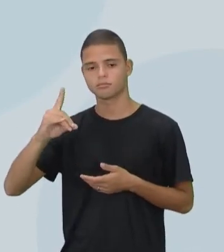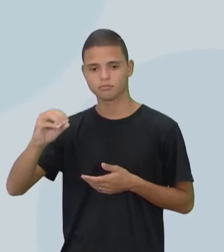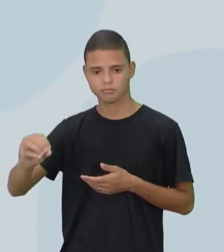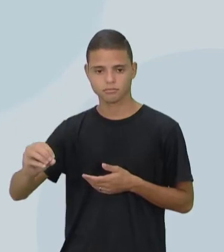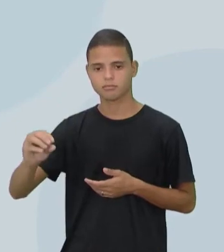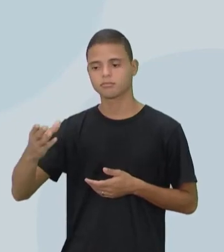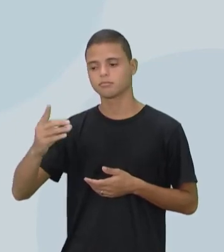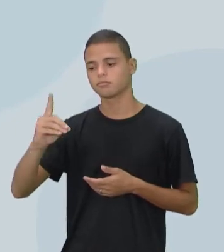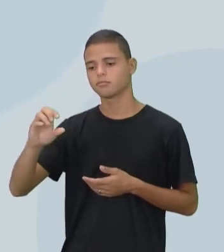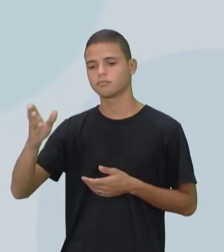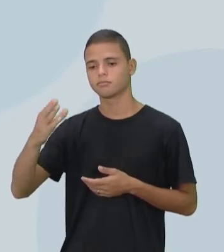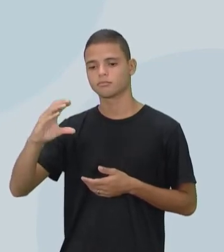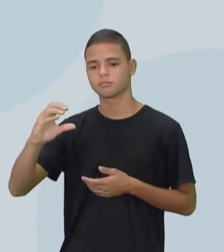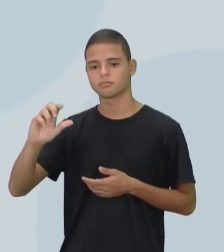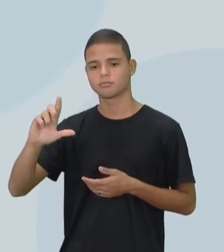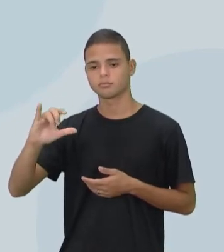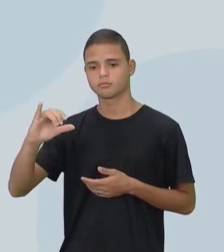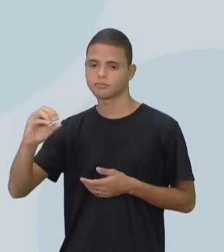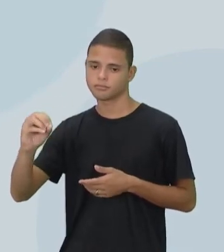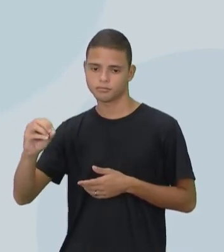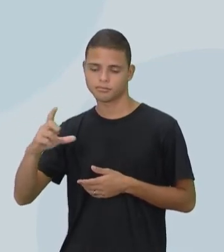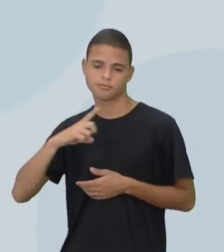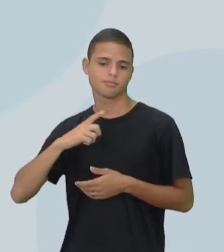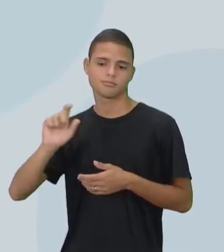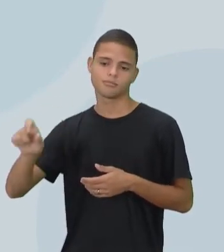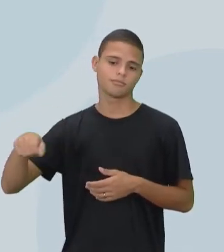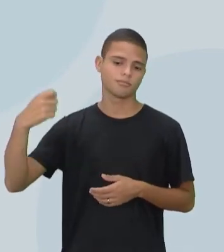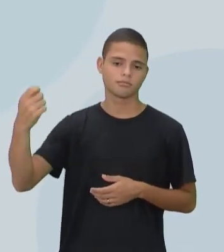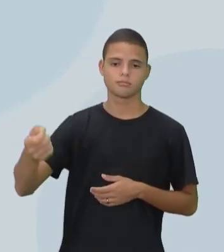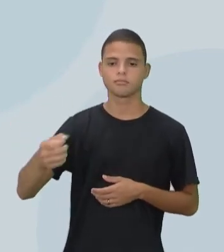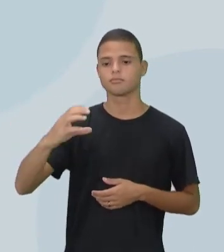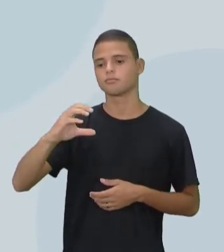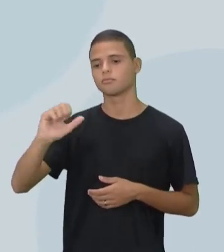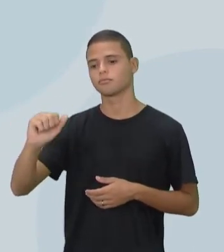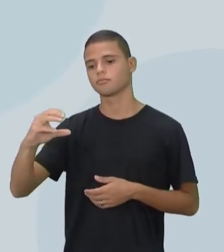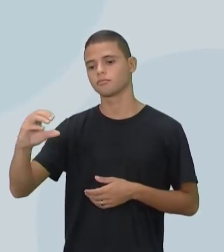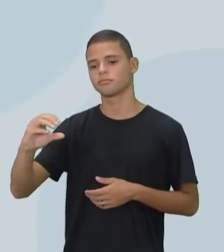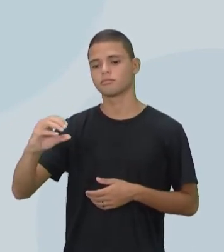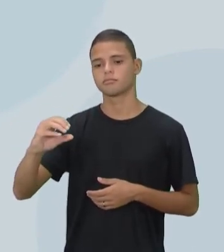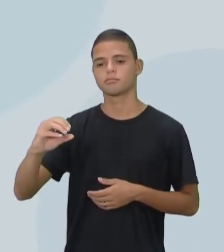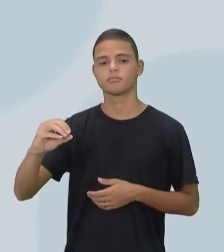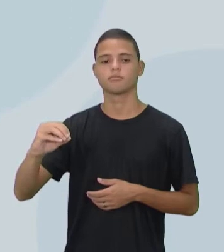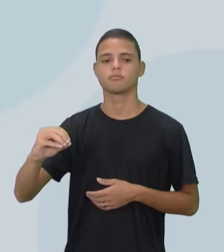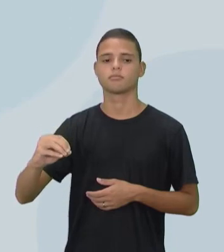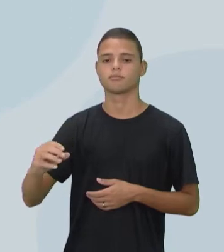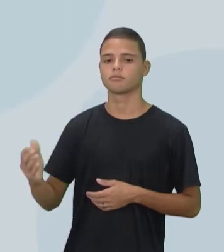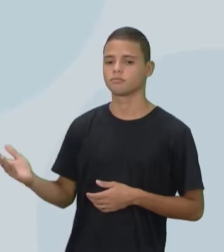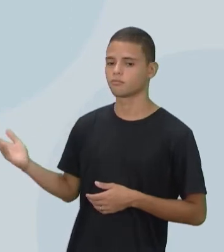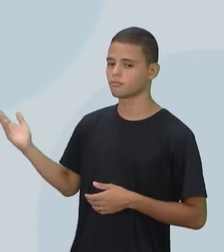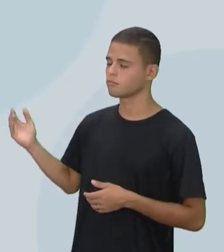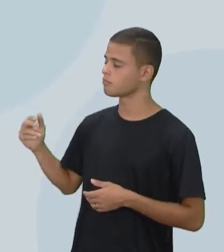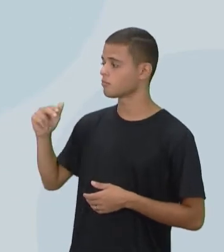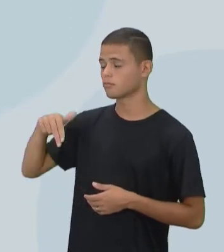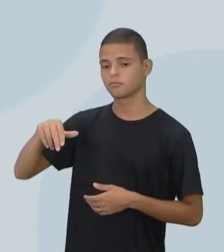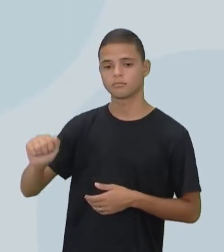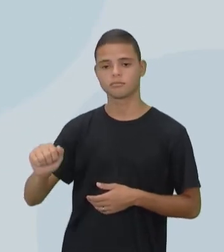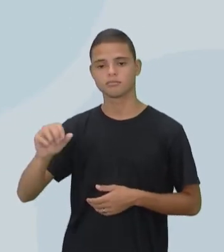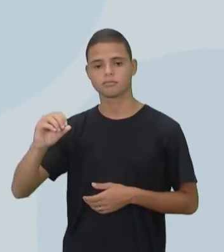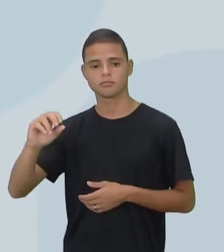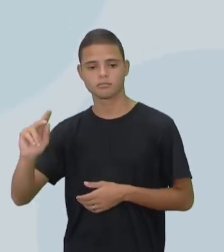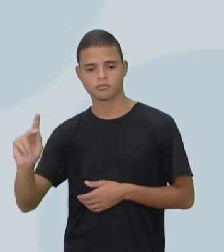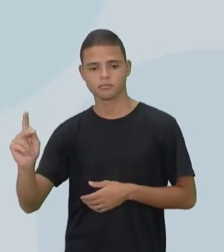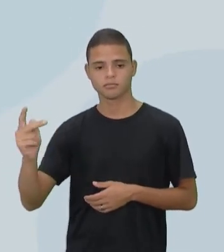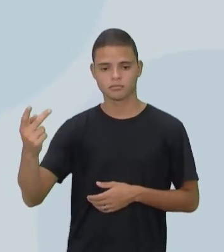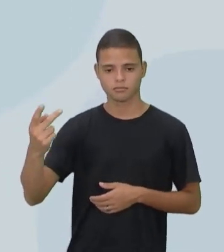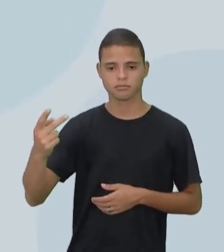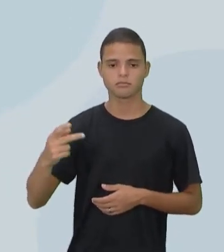tem ali na sua estrutura ali, ó, o cálcio e o oxigênio. Também nós colocamos aí o hidróxido de sódio, a soda